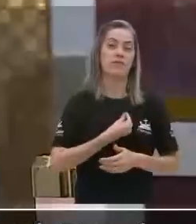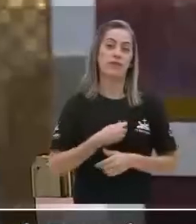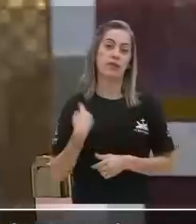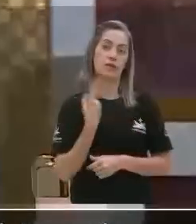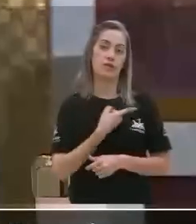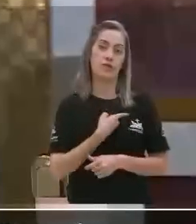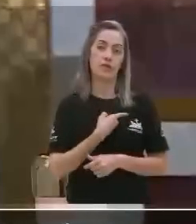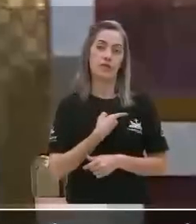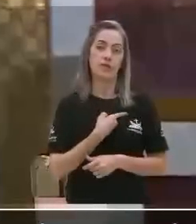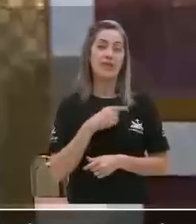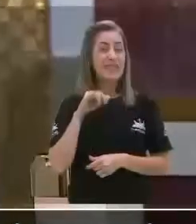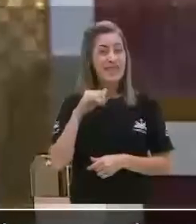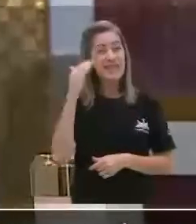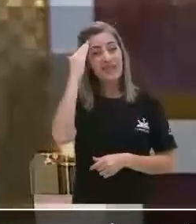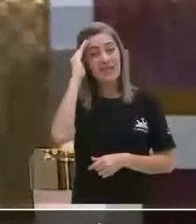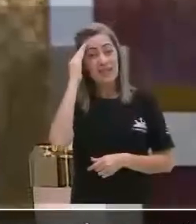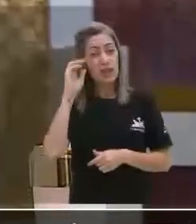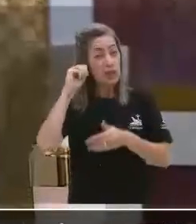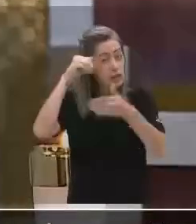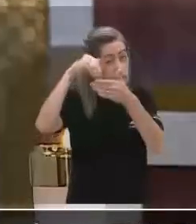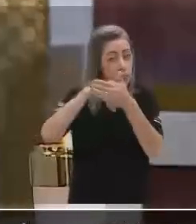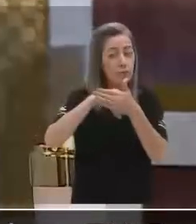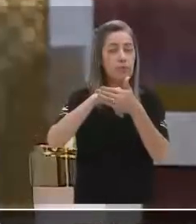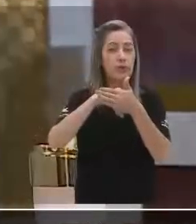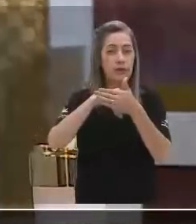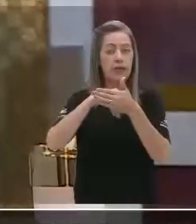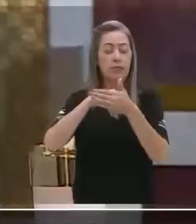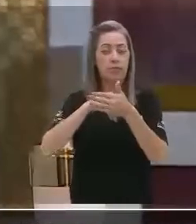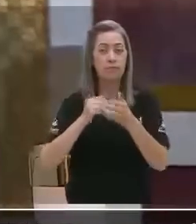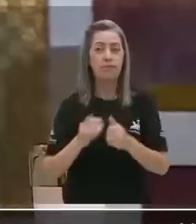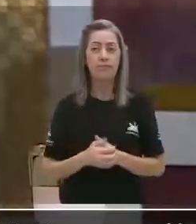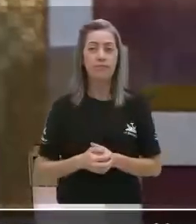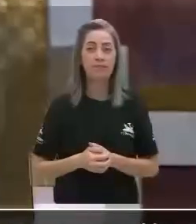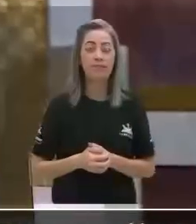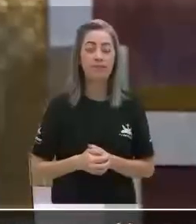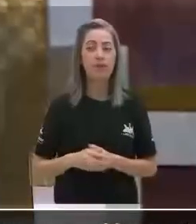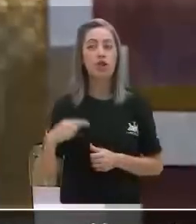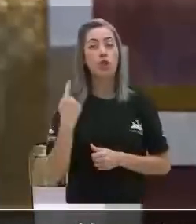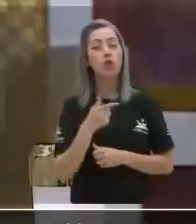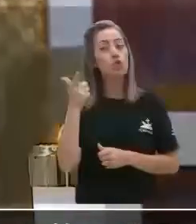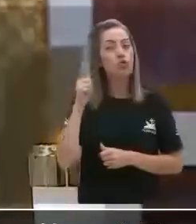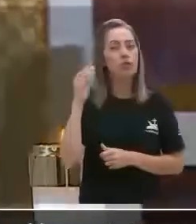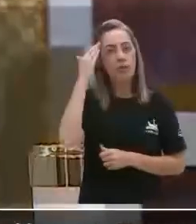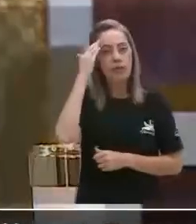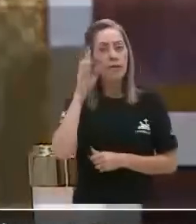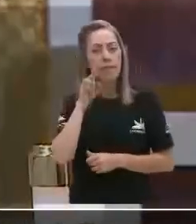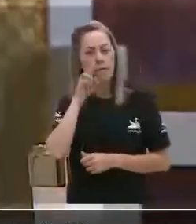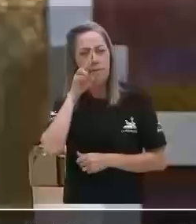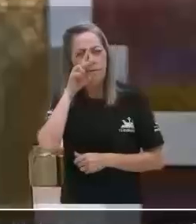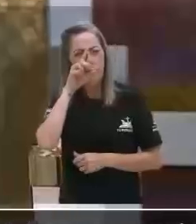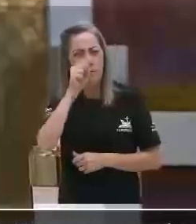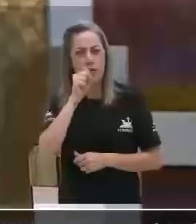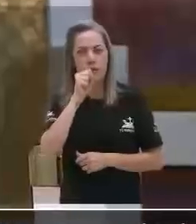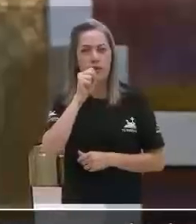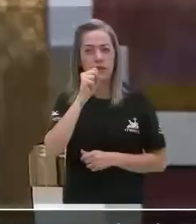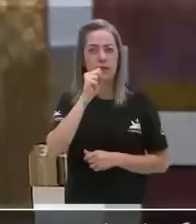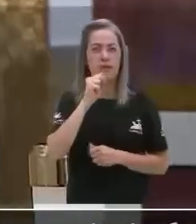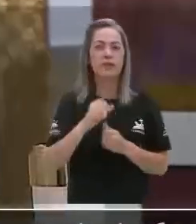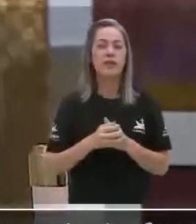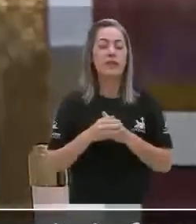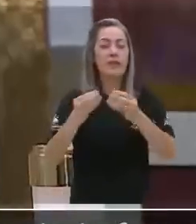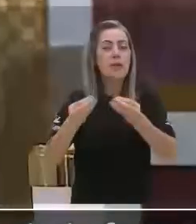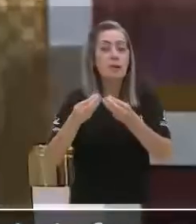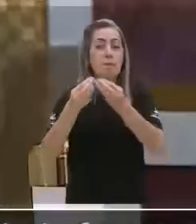Se nós entendêssemos esse mistério, nós entenderíamos a força que tem a celebração litúrgica.